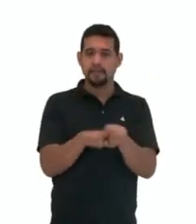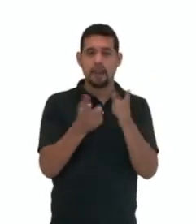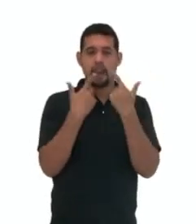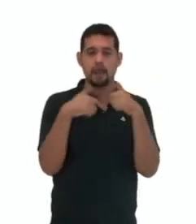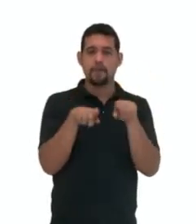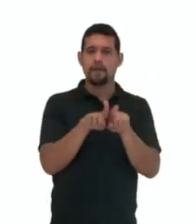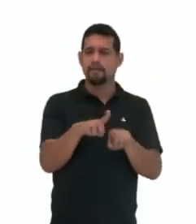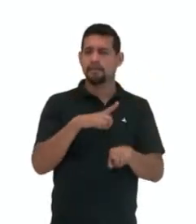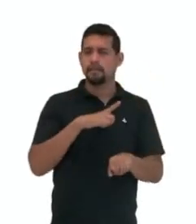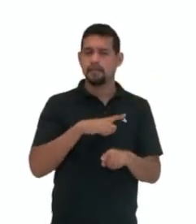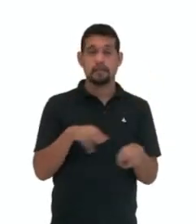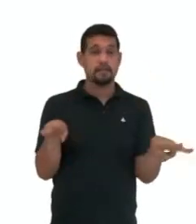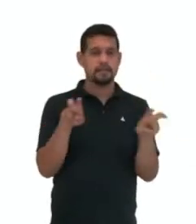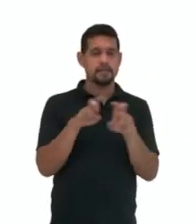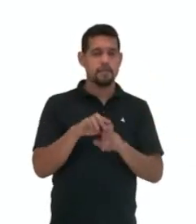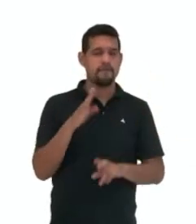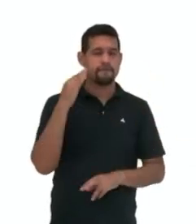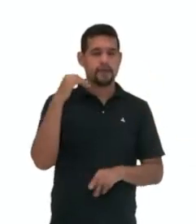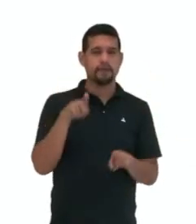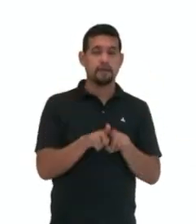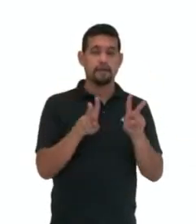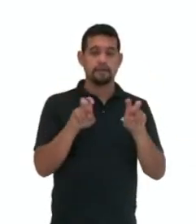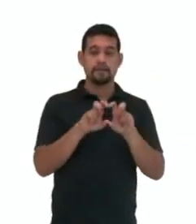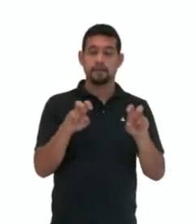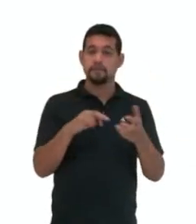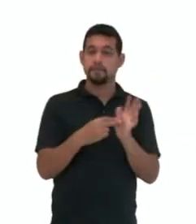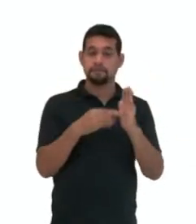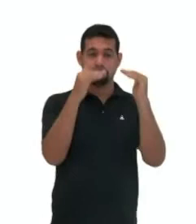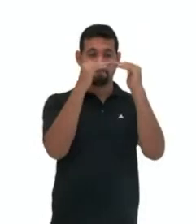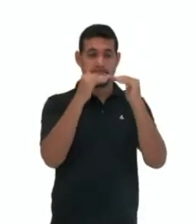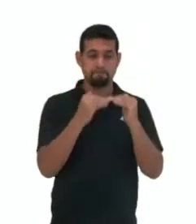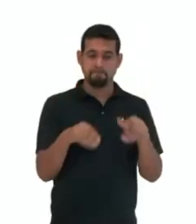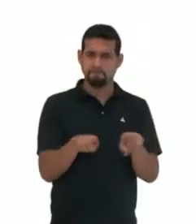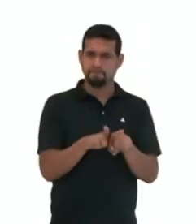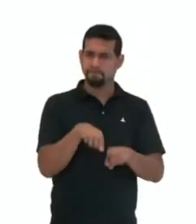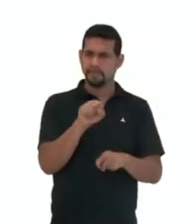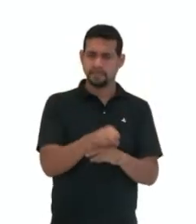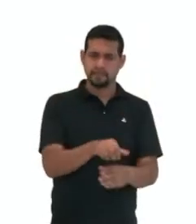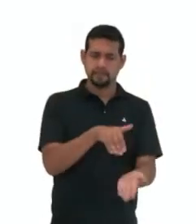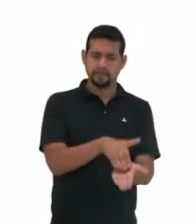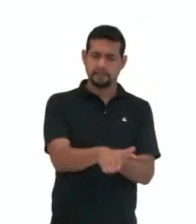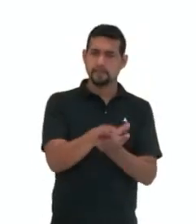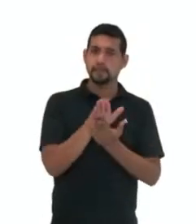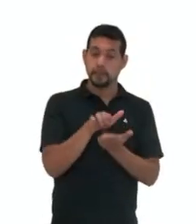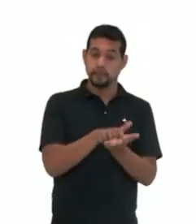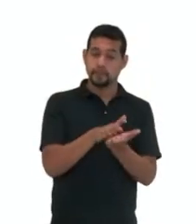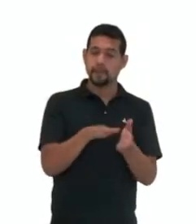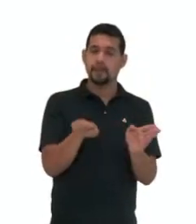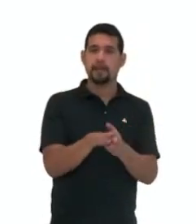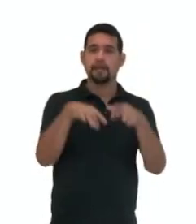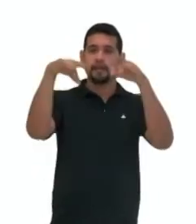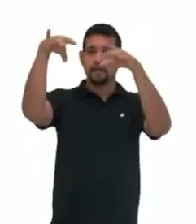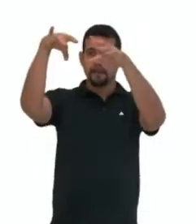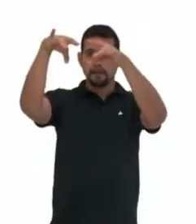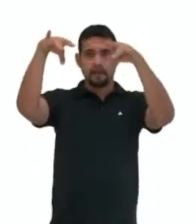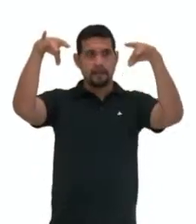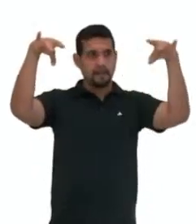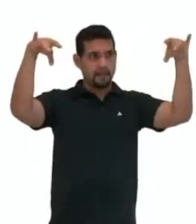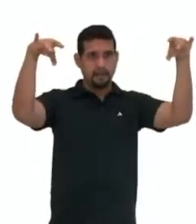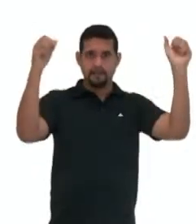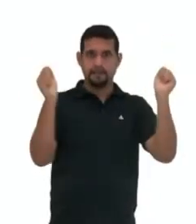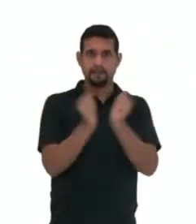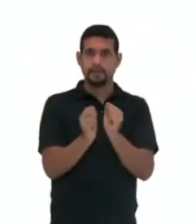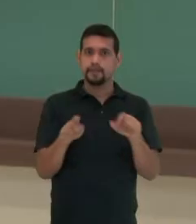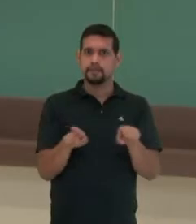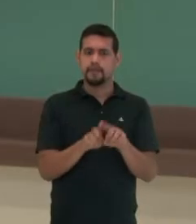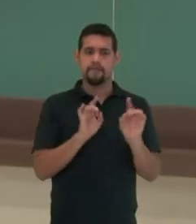linguagem e temas populares. Esses temas são rimados, são impressos em folhetos e pendurados em cordas e em cordéis.